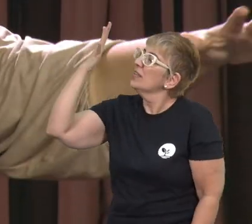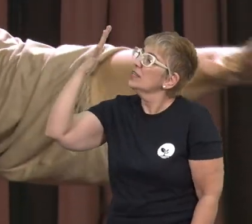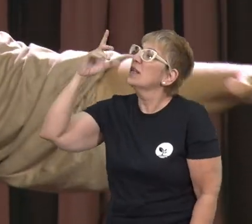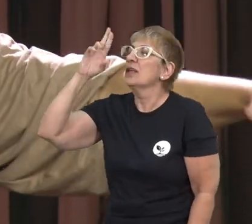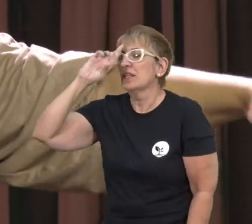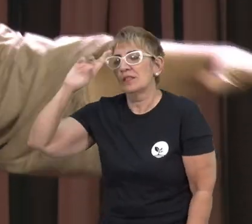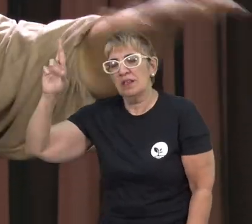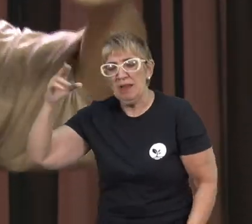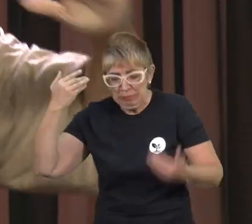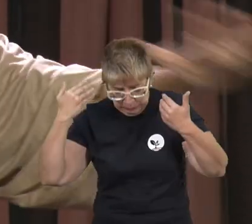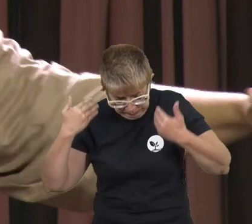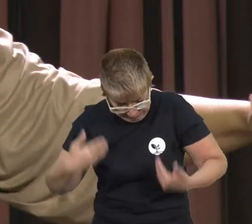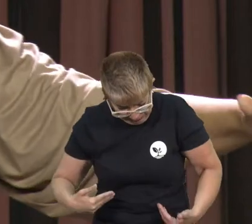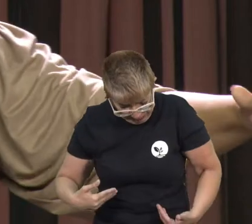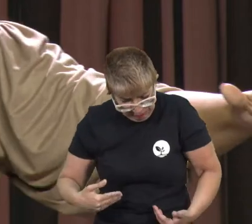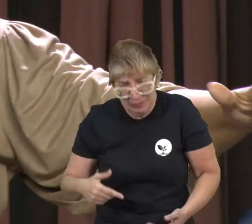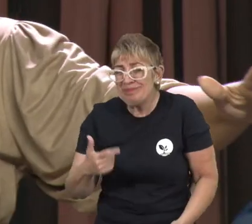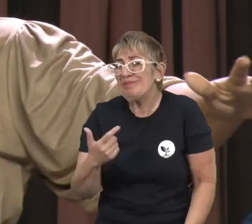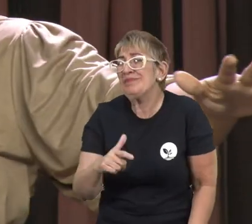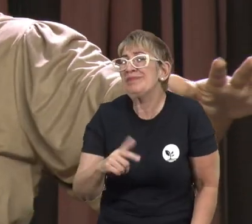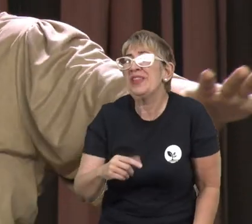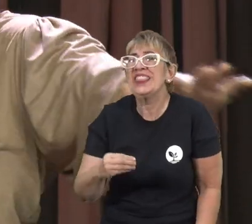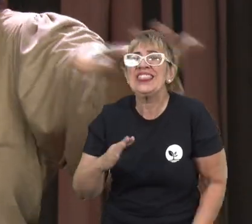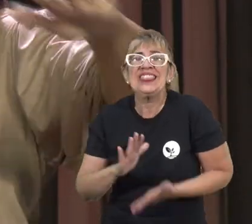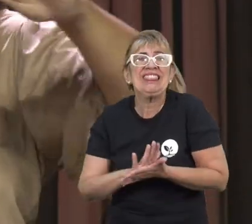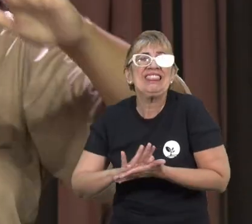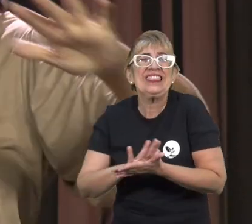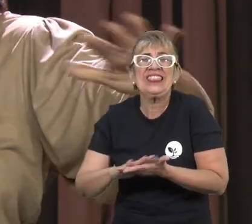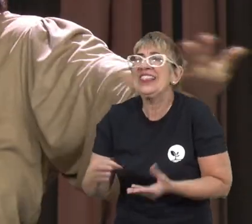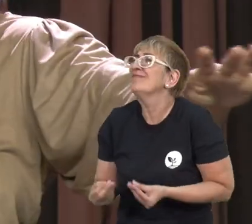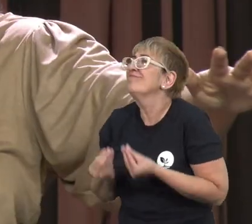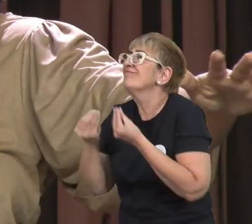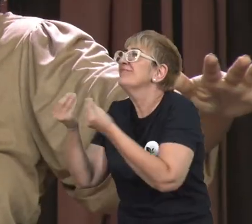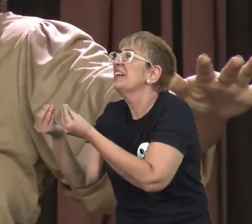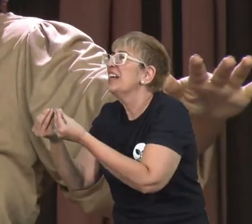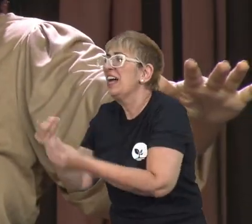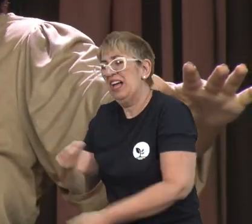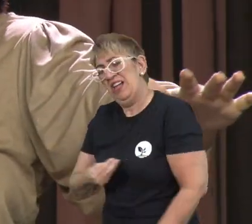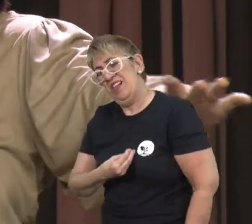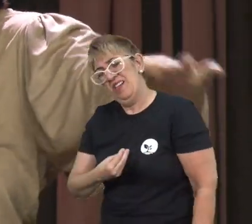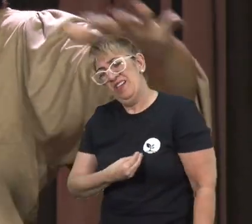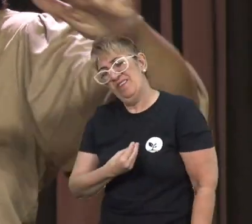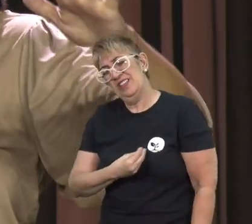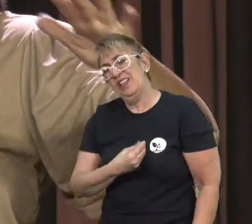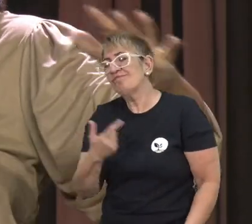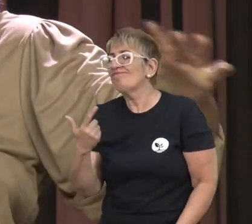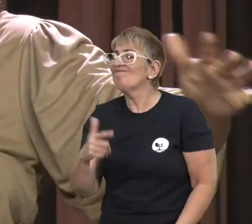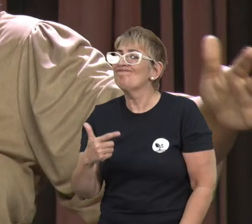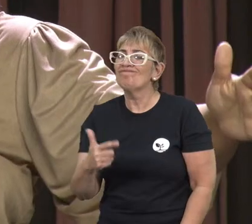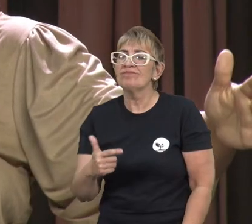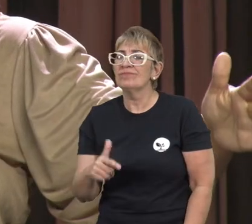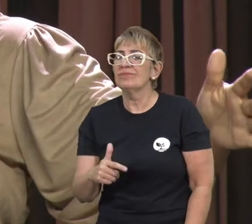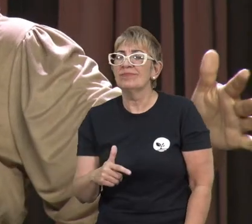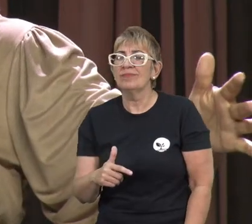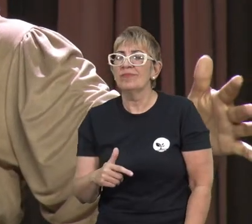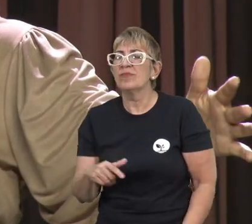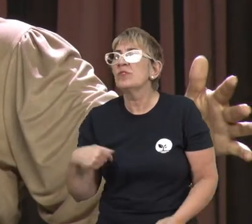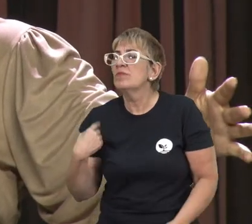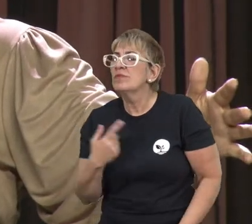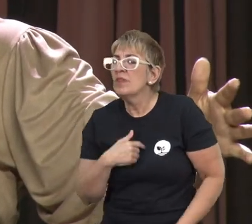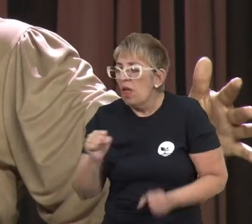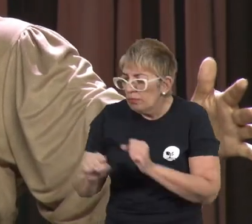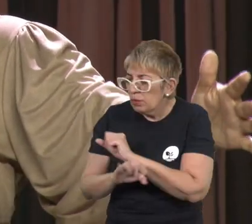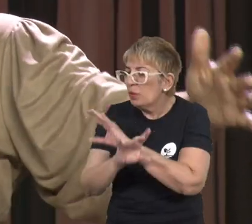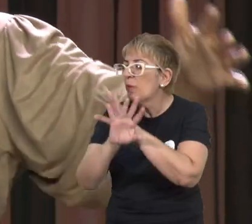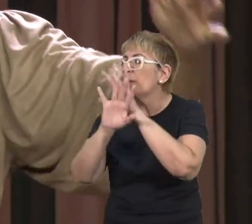logo eu que não tenho nada para oferecer, nem vida haveria. E nós te glorificamos nesse momento,